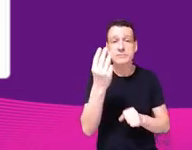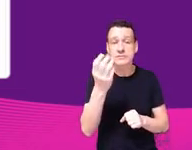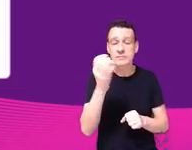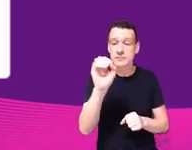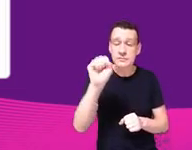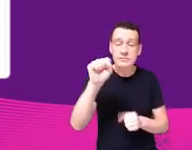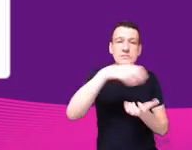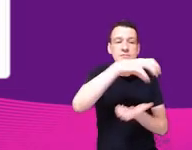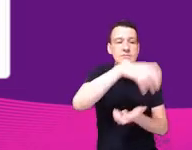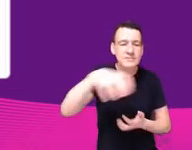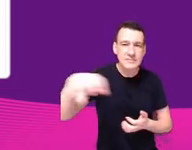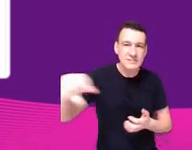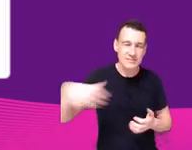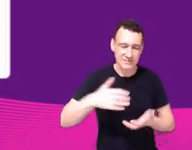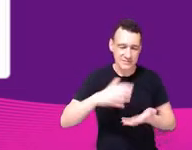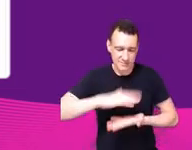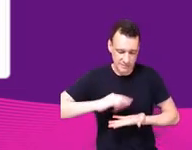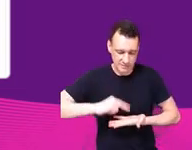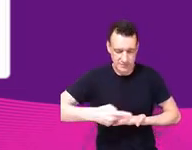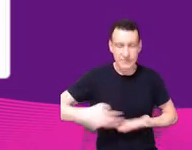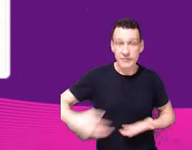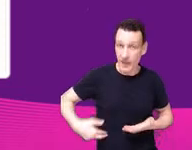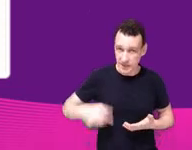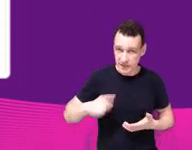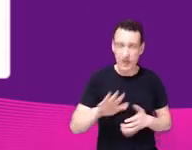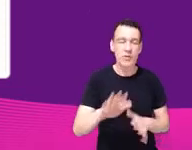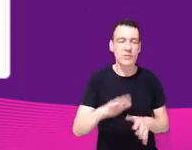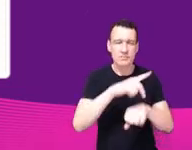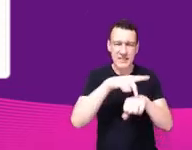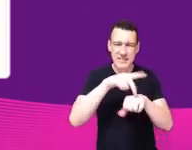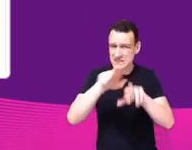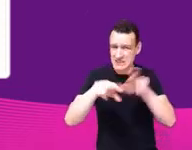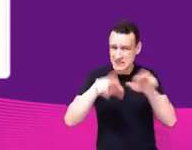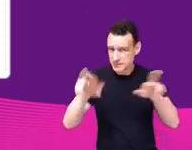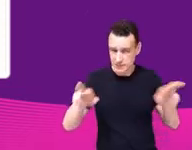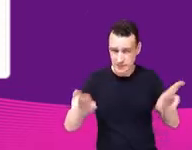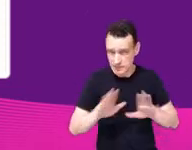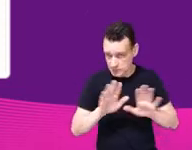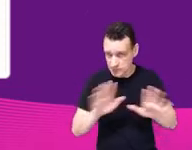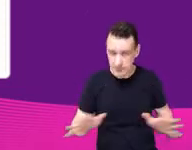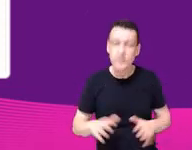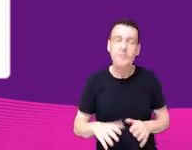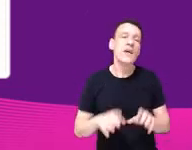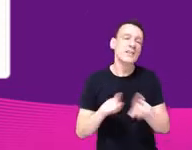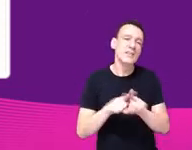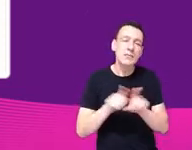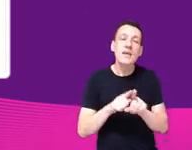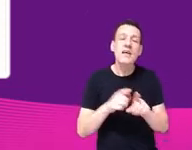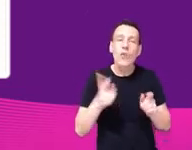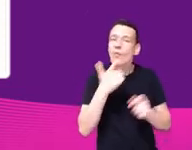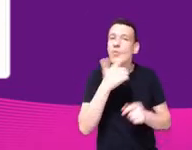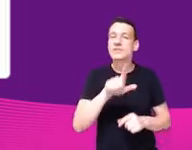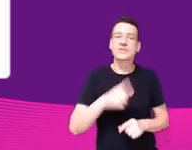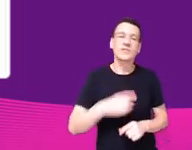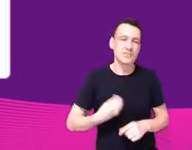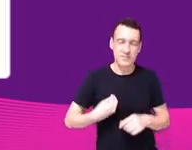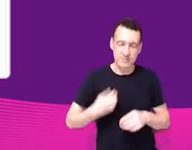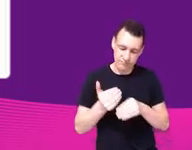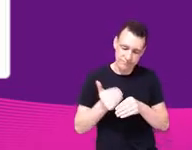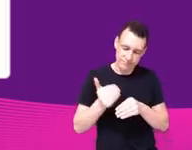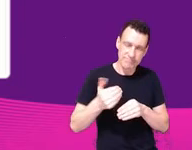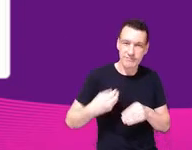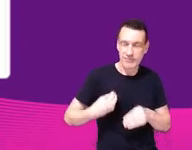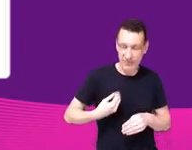38 países. Nós observamos uma melhor sobrevida de acordo com a compatibilidade, a relação do doador com o